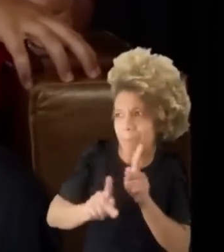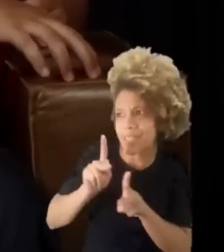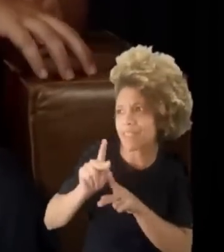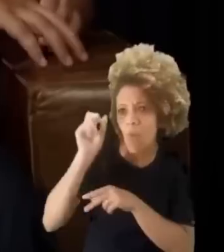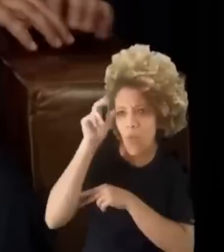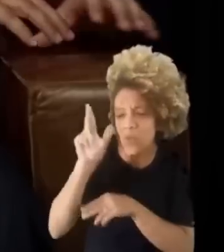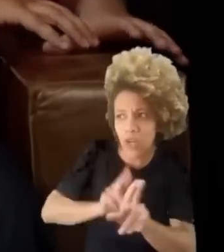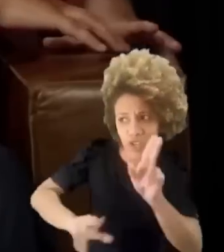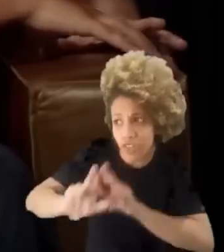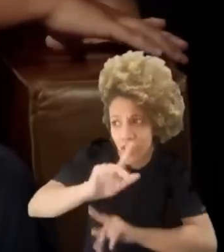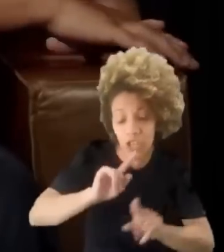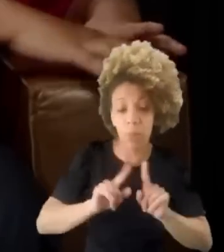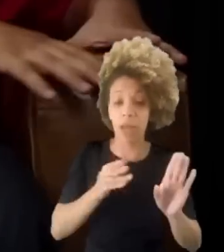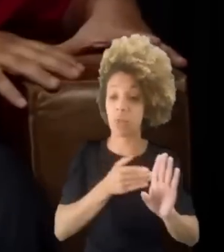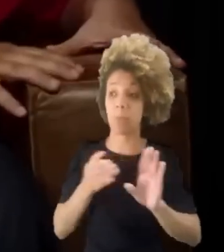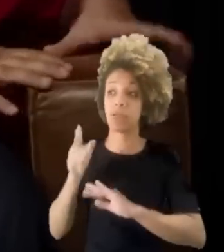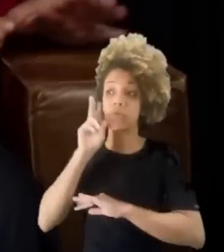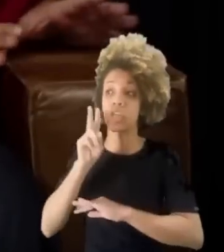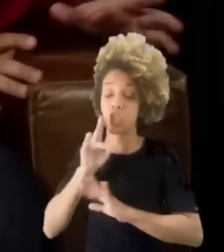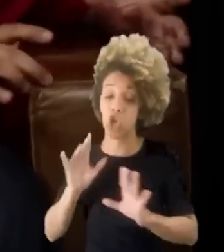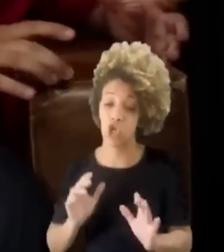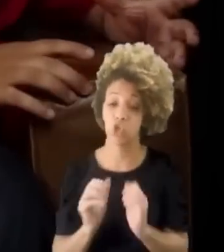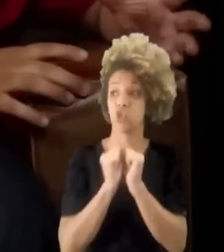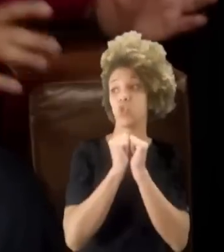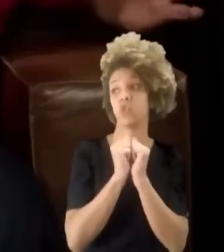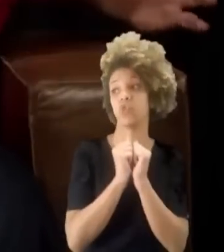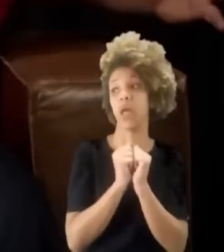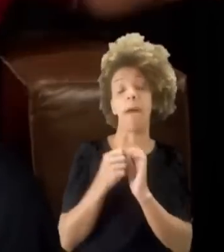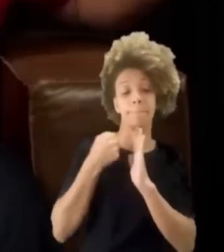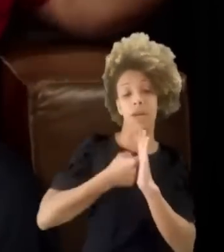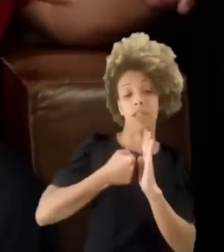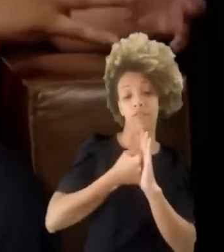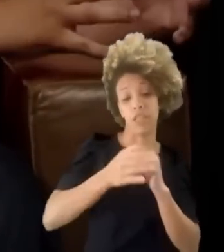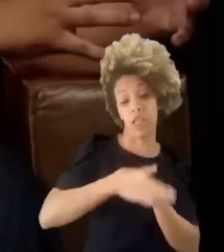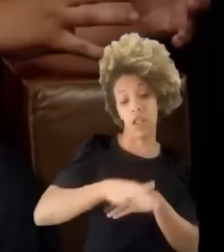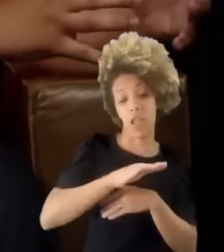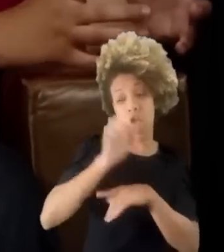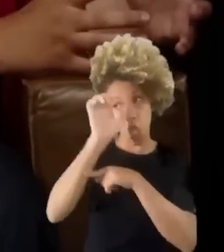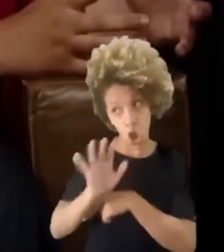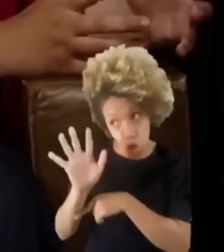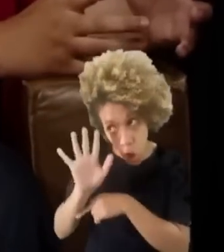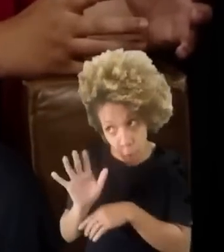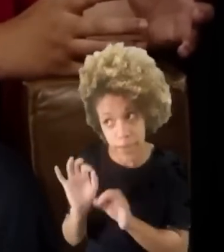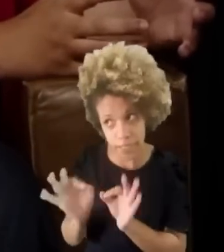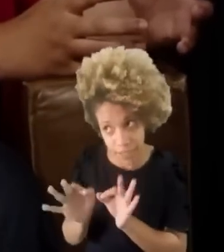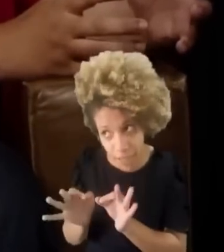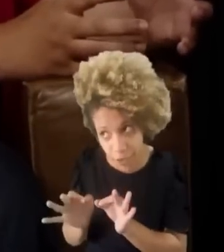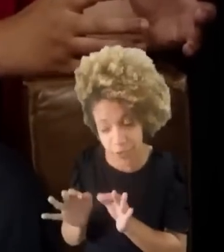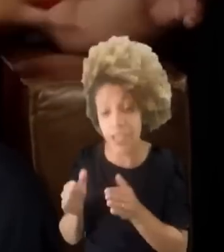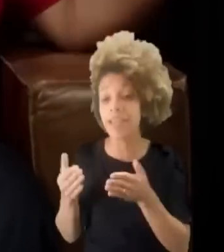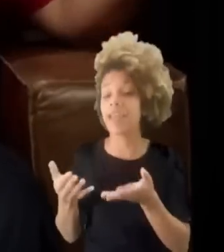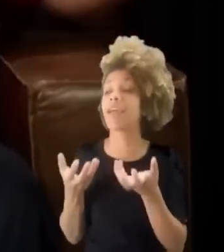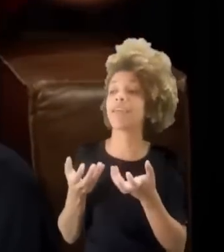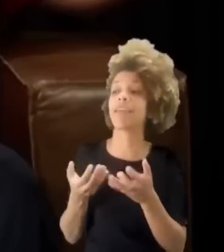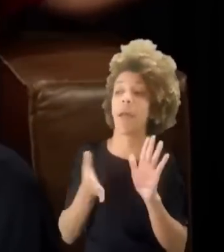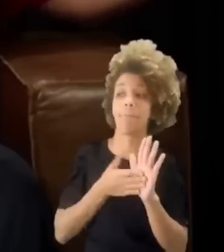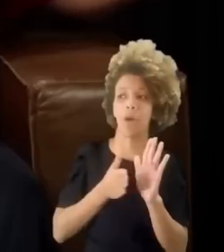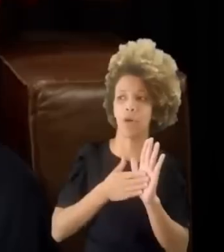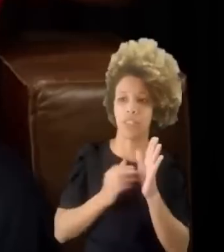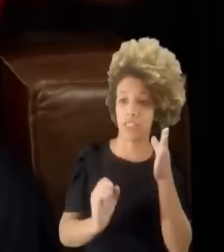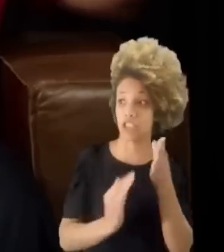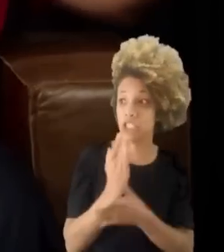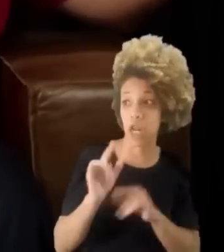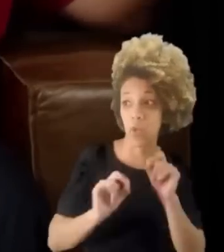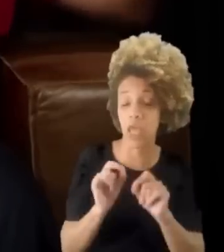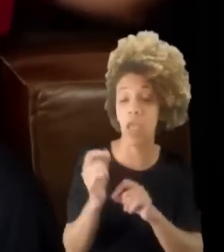só que um determinado momento da história ele se junta para defender aquele território chamado Europa certo e aí eles queria essa ideia